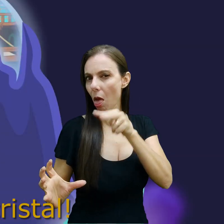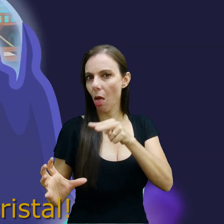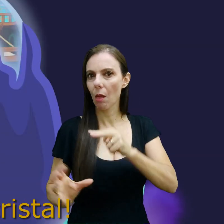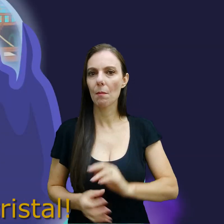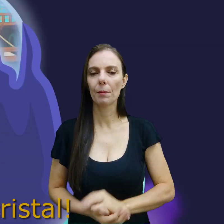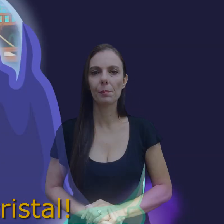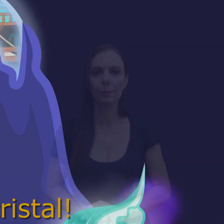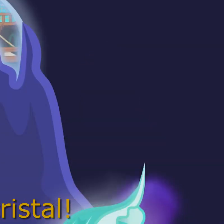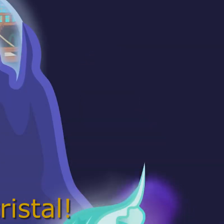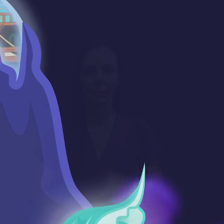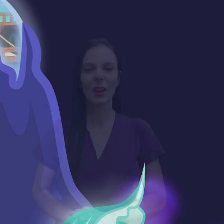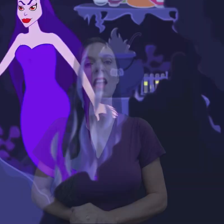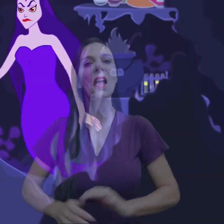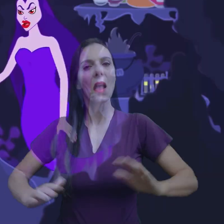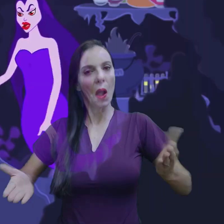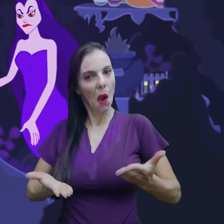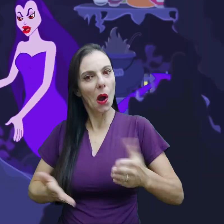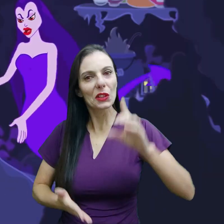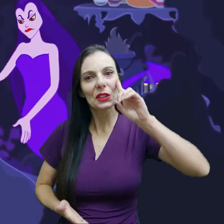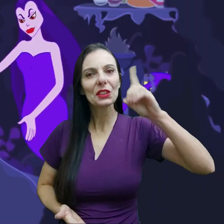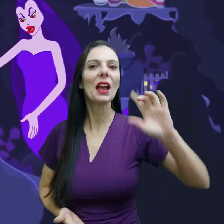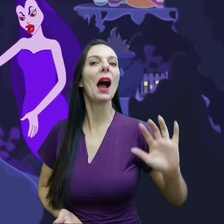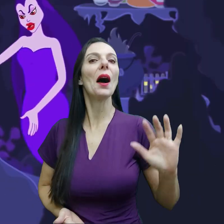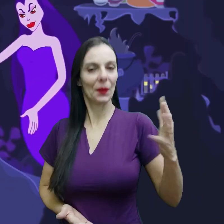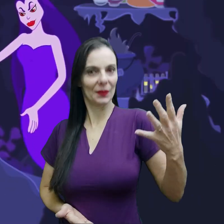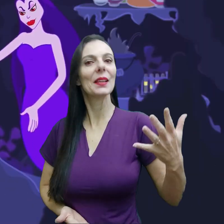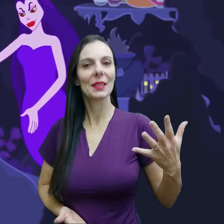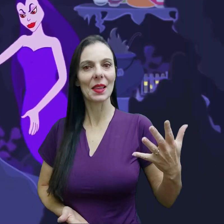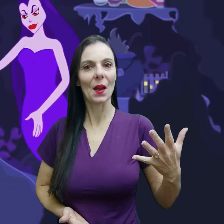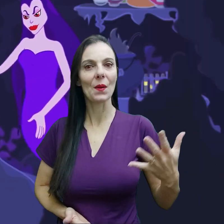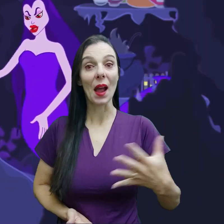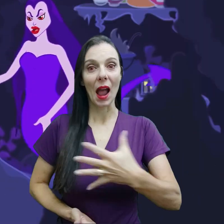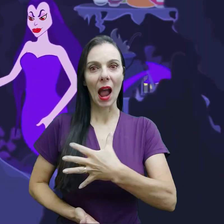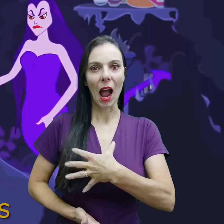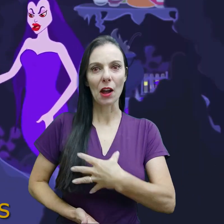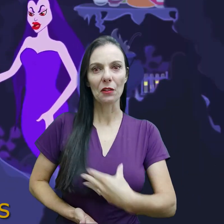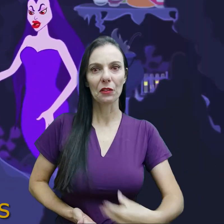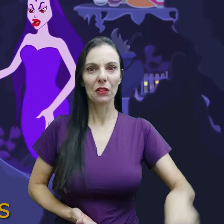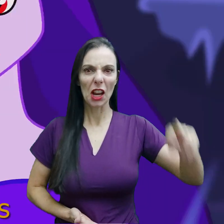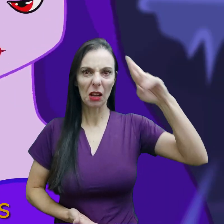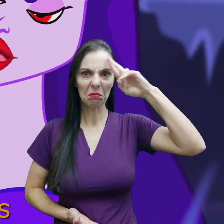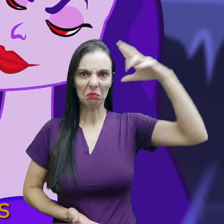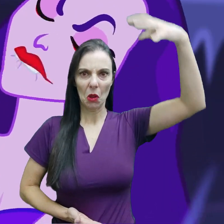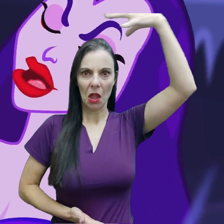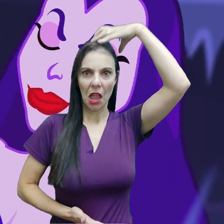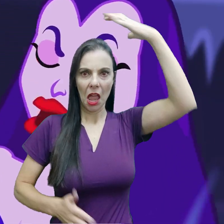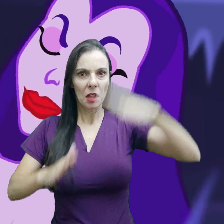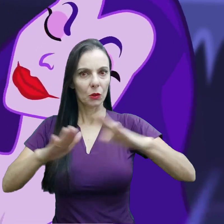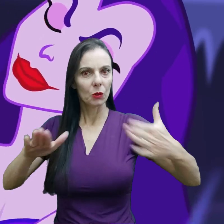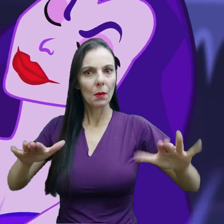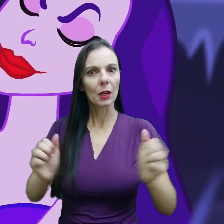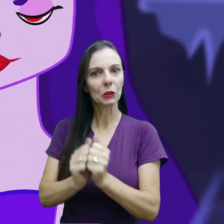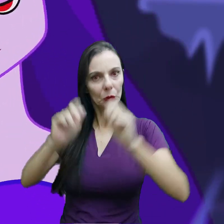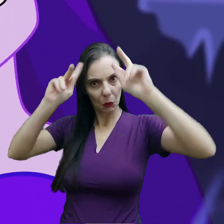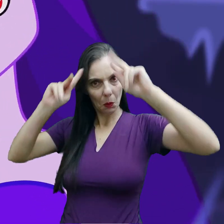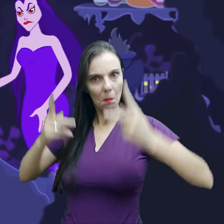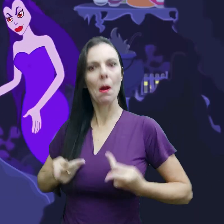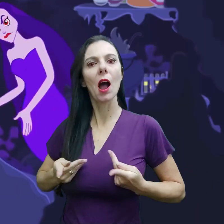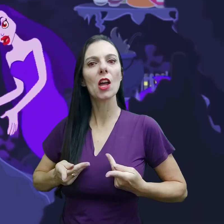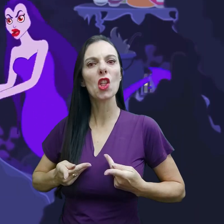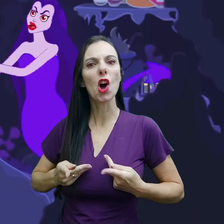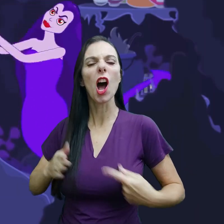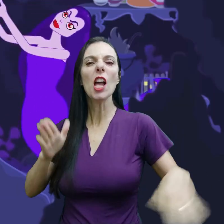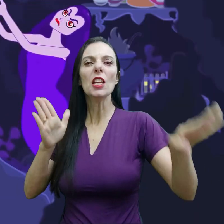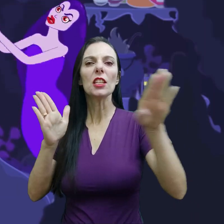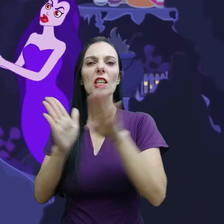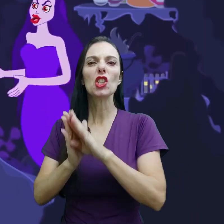sua bola de cristal. Bem, então este dia finalmente chegou. A filha do rei dos mares e um ser humano. Vem